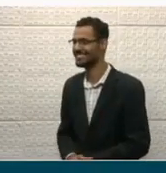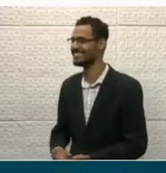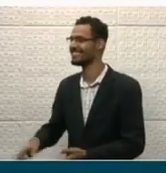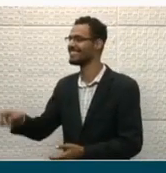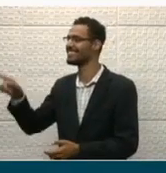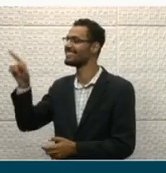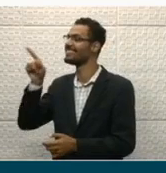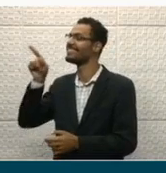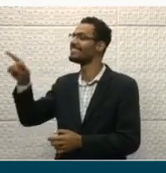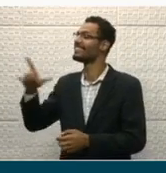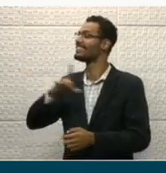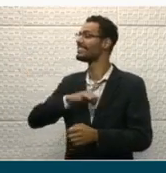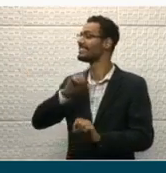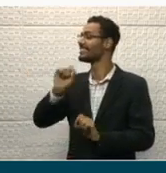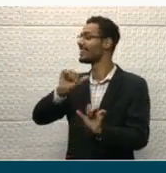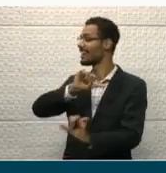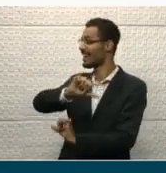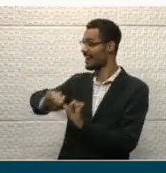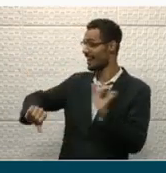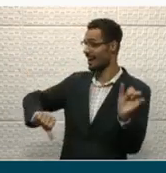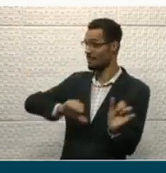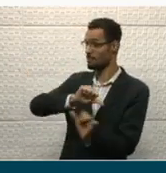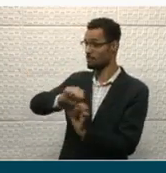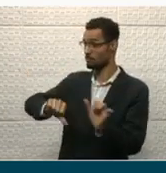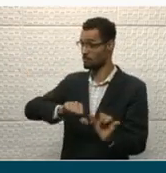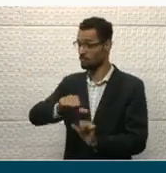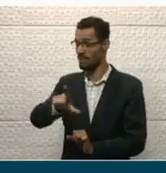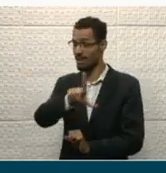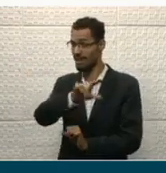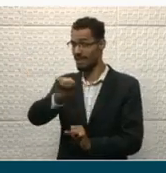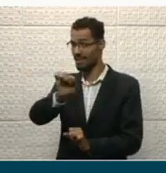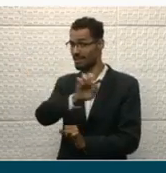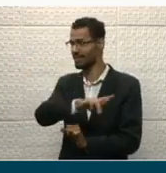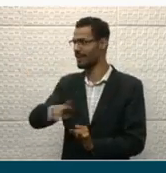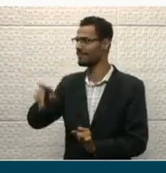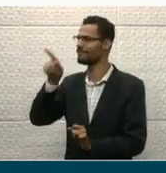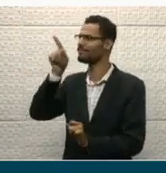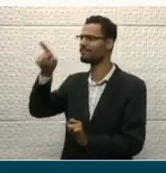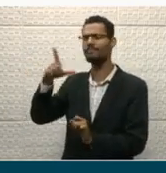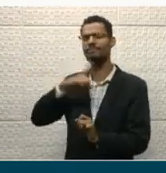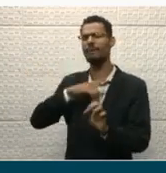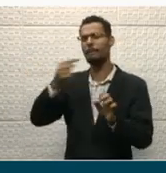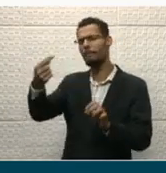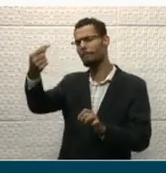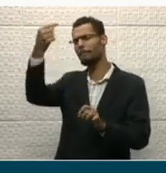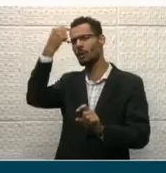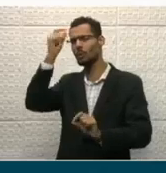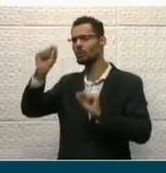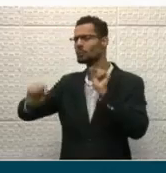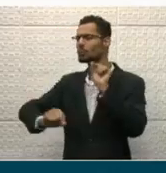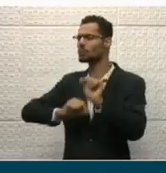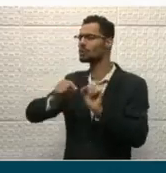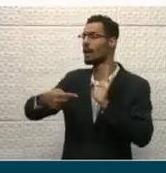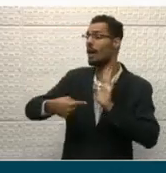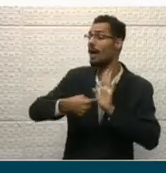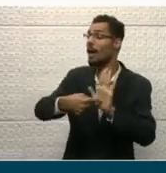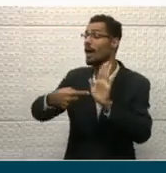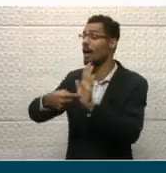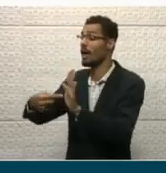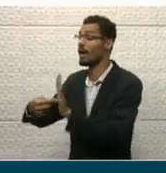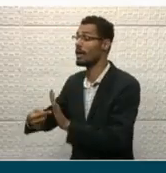Em relação às transformações lineares diretamente, nós vamos analisar como